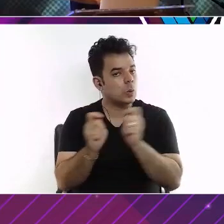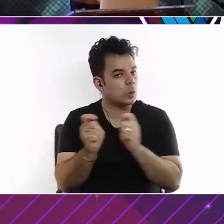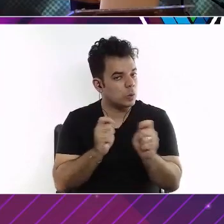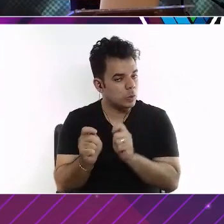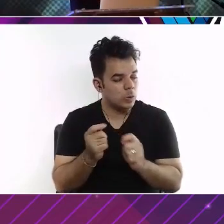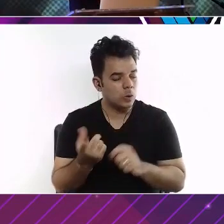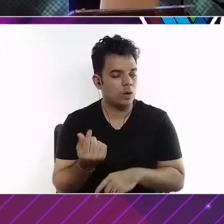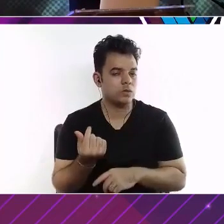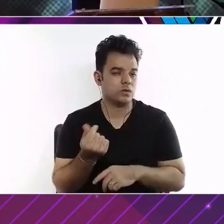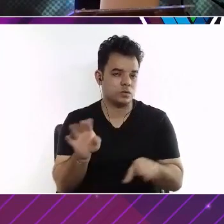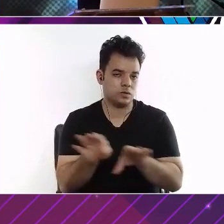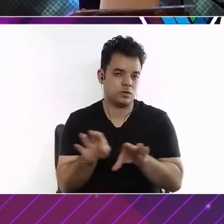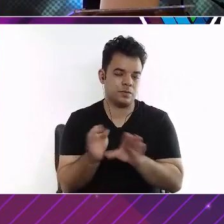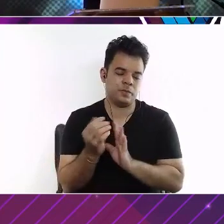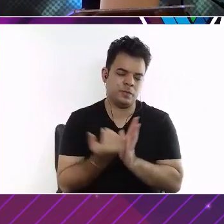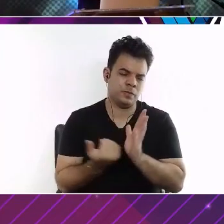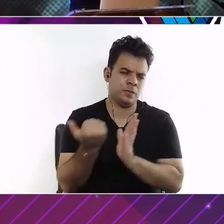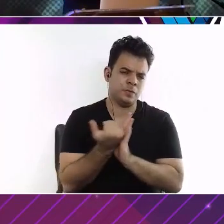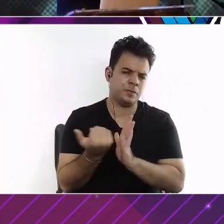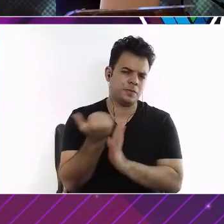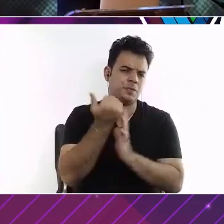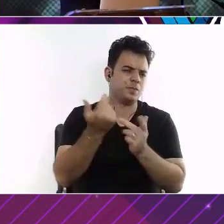recursos adicionais para fazer isso.